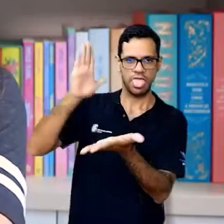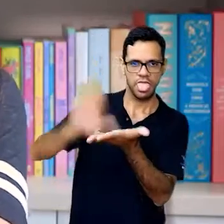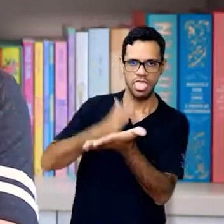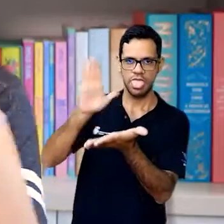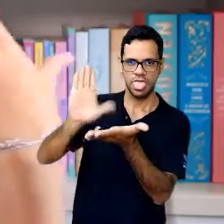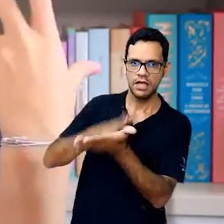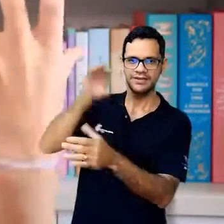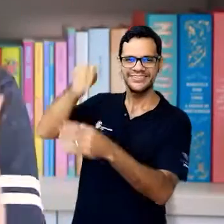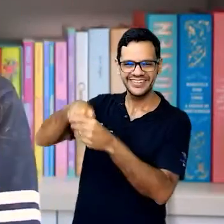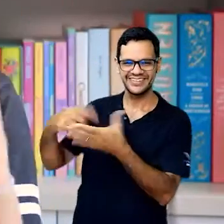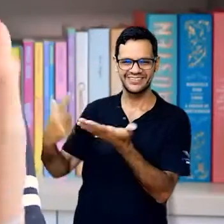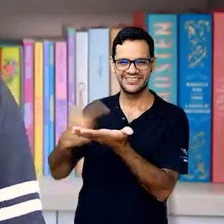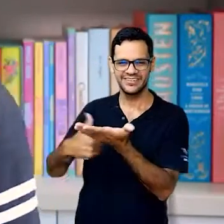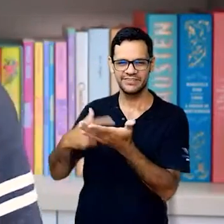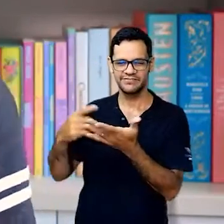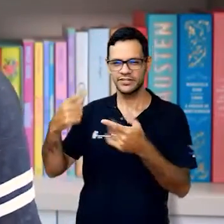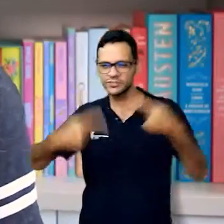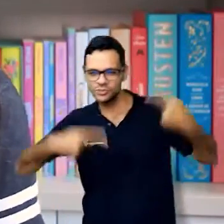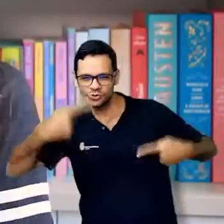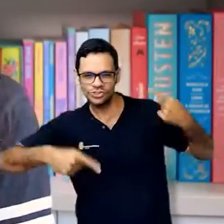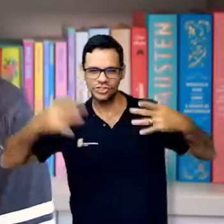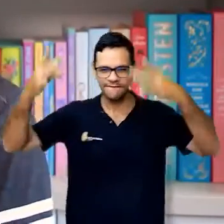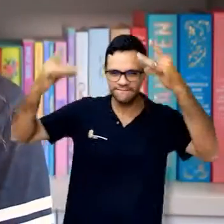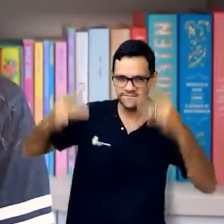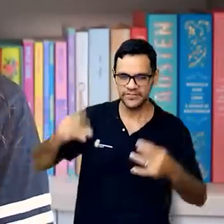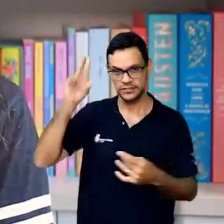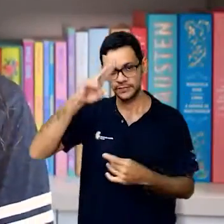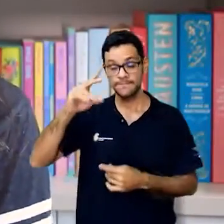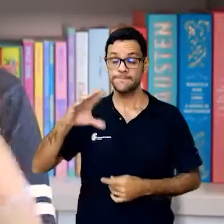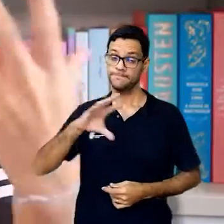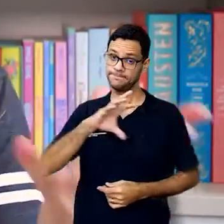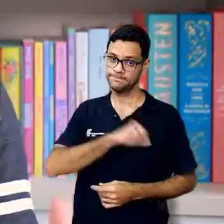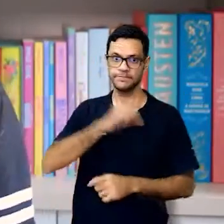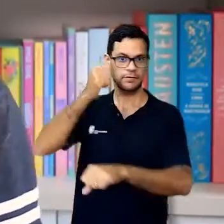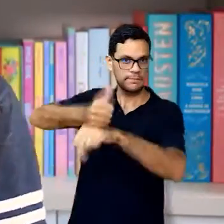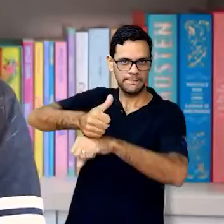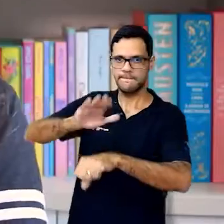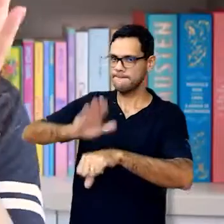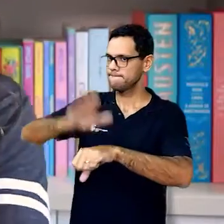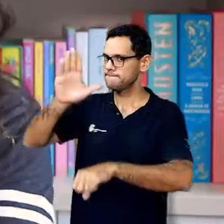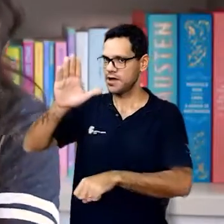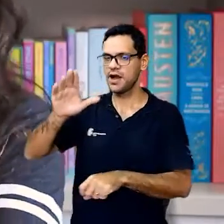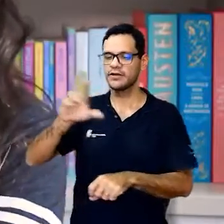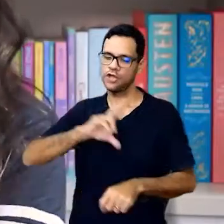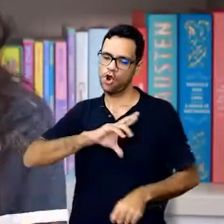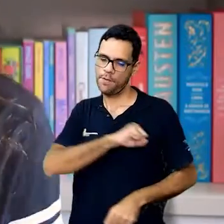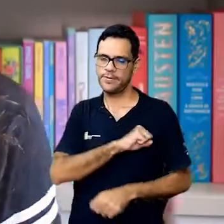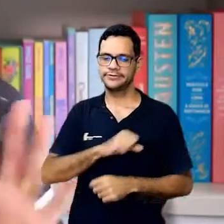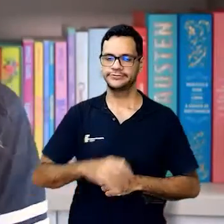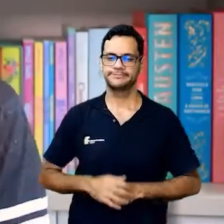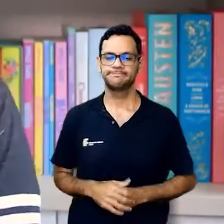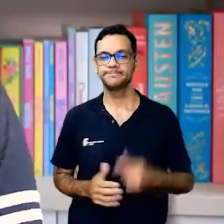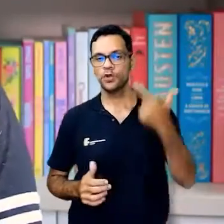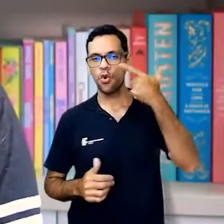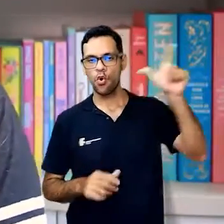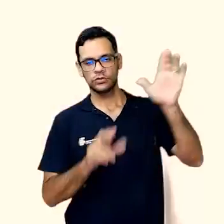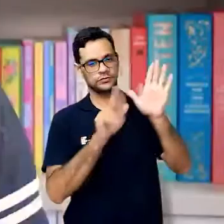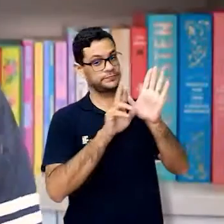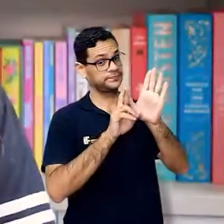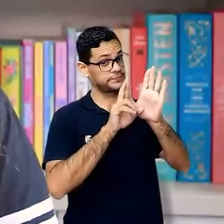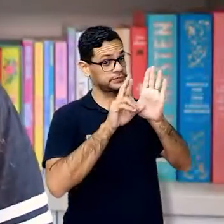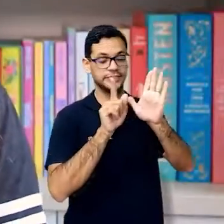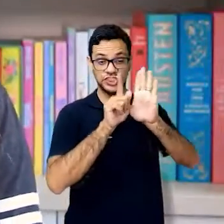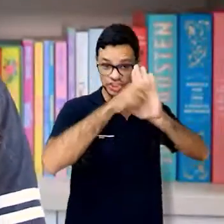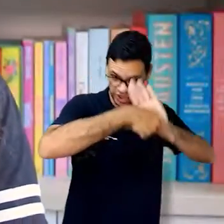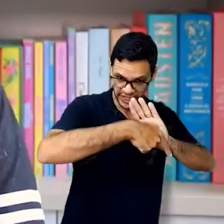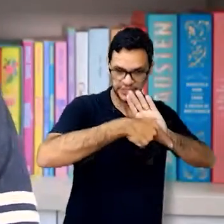discutiu muito sobre todos os detalhes e nuances da história, então eu indico muito pra vocês e é o meu favorito, assim, um dos, né, de romance de formação.